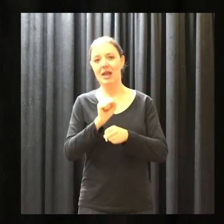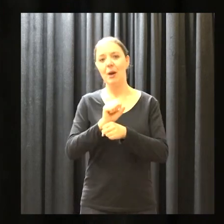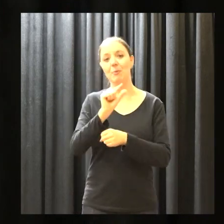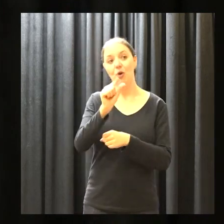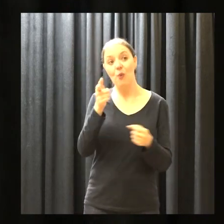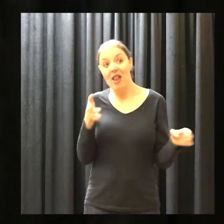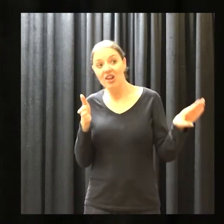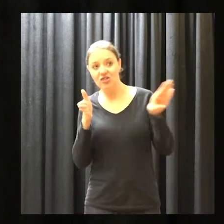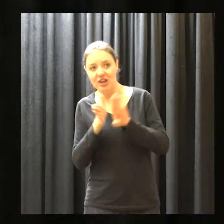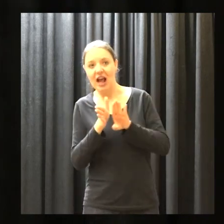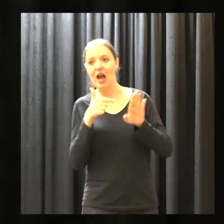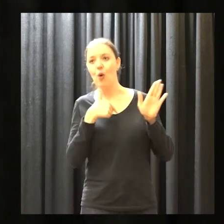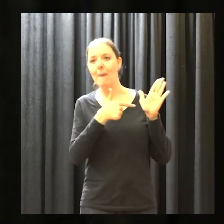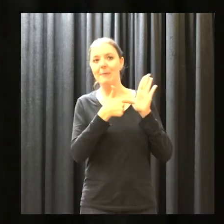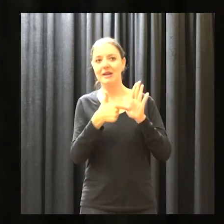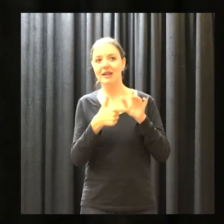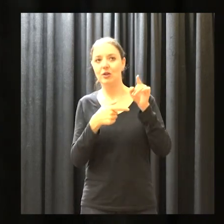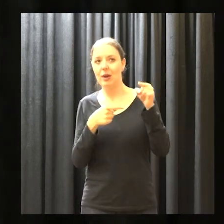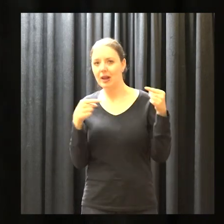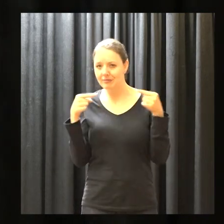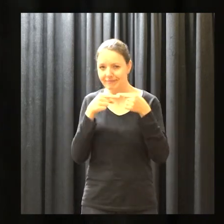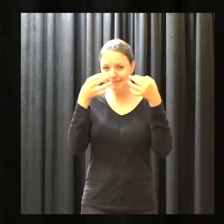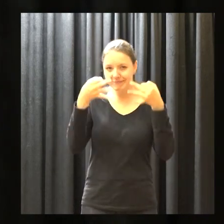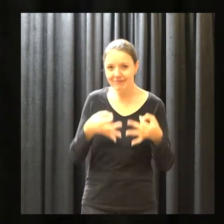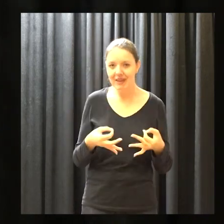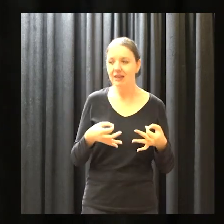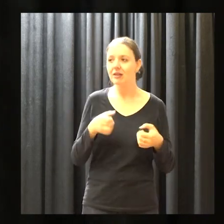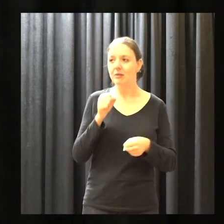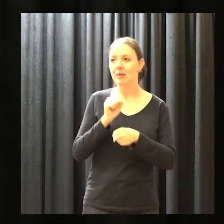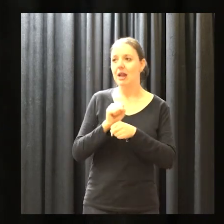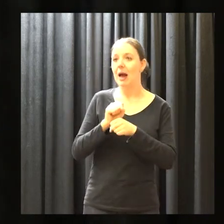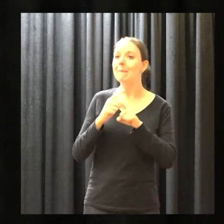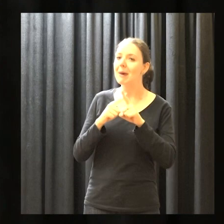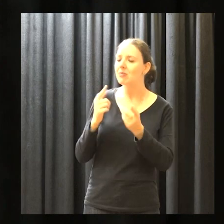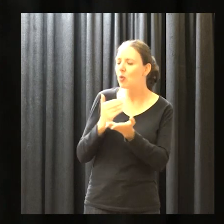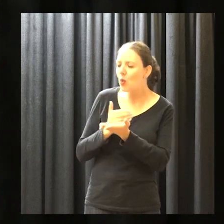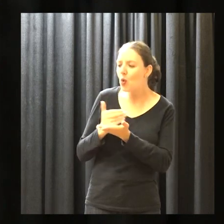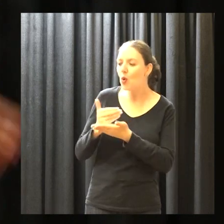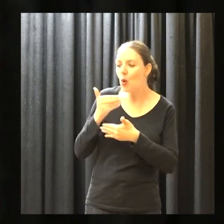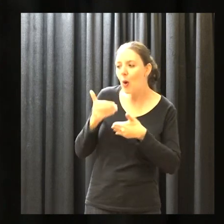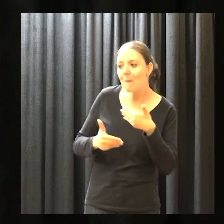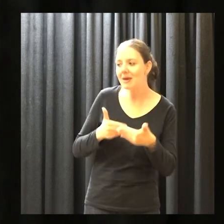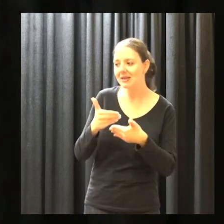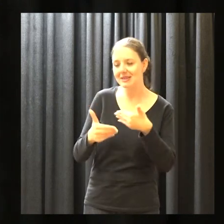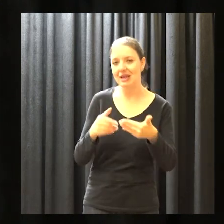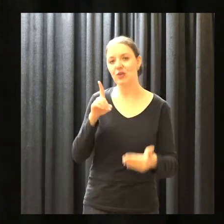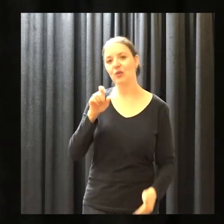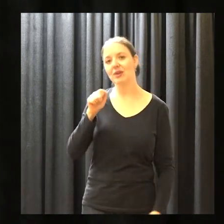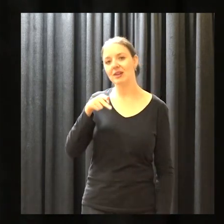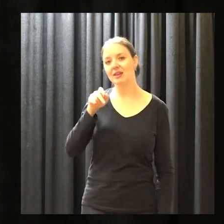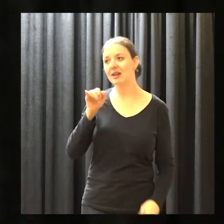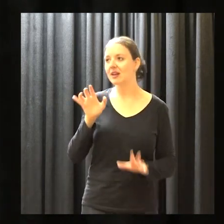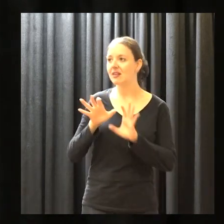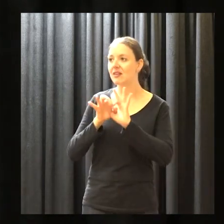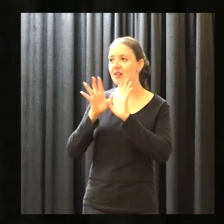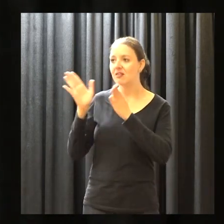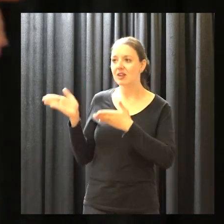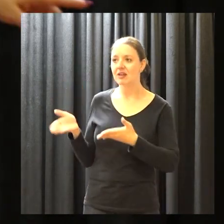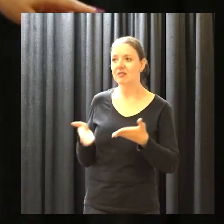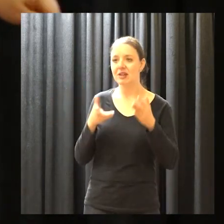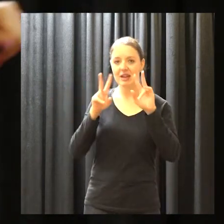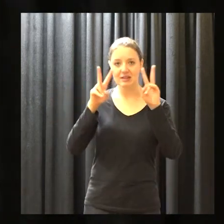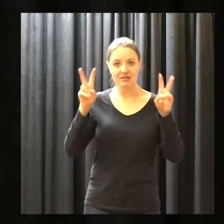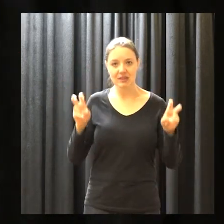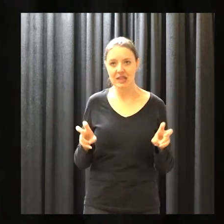apresentá-la quando ela chegar, acho que faz mais sentido. E a gente vai aí iniciando, talvez, então, Dani, conduzindo a abertura do tema da